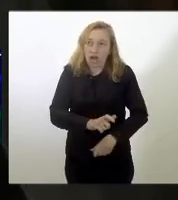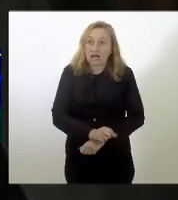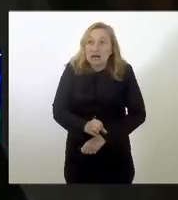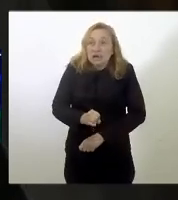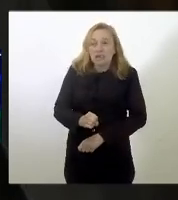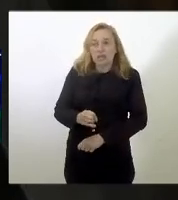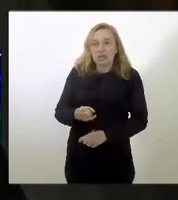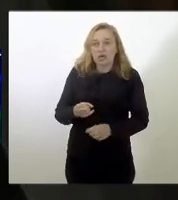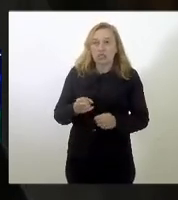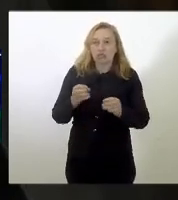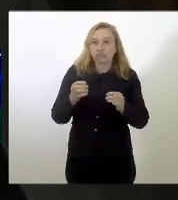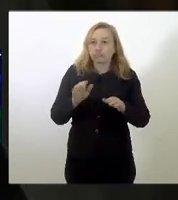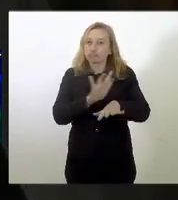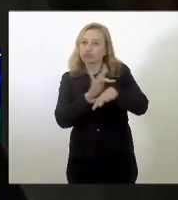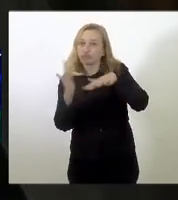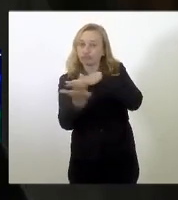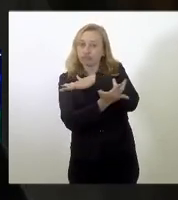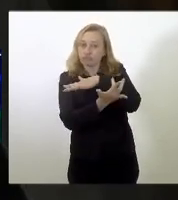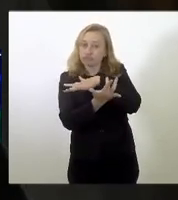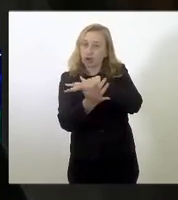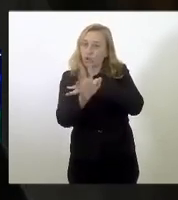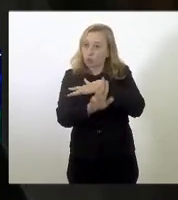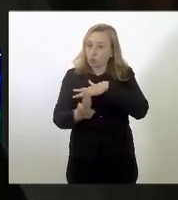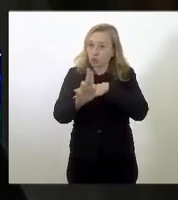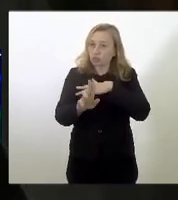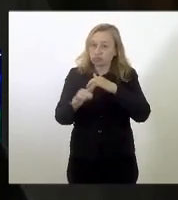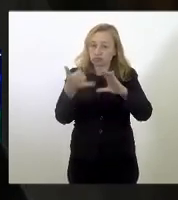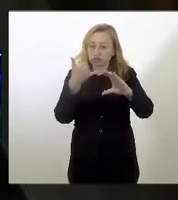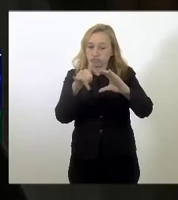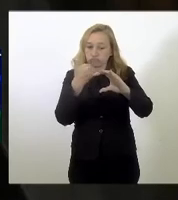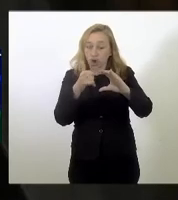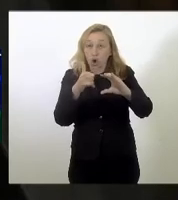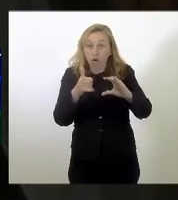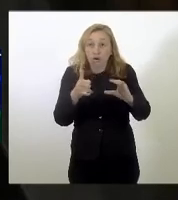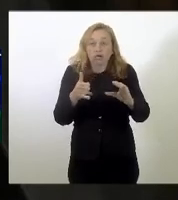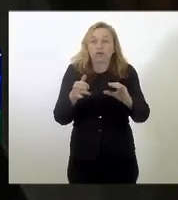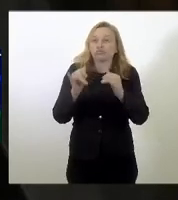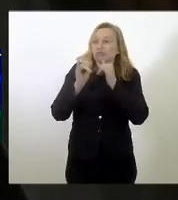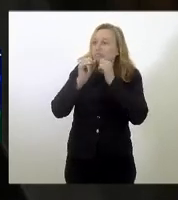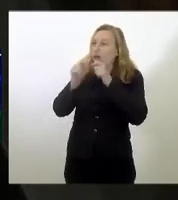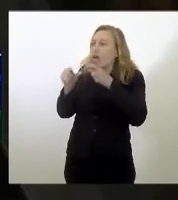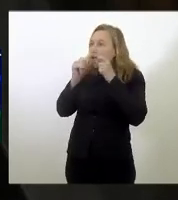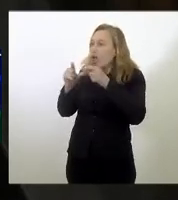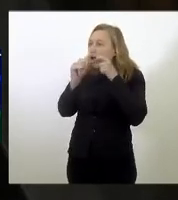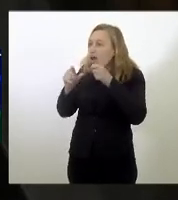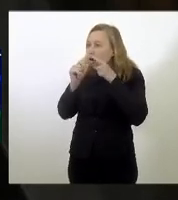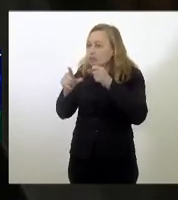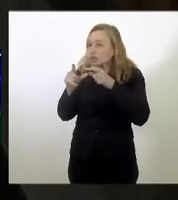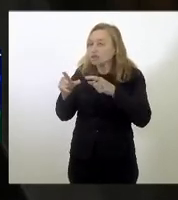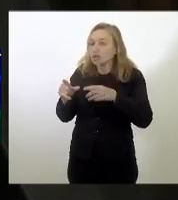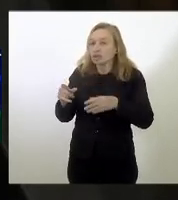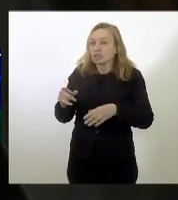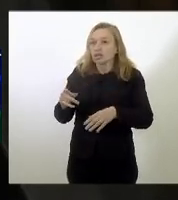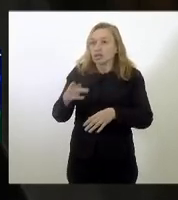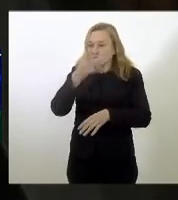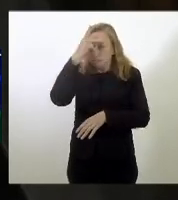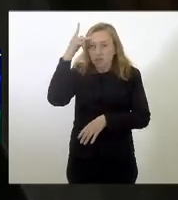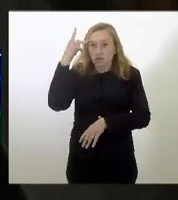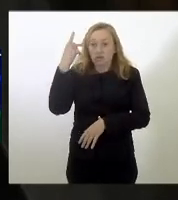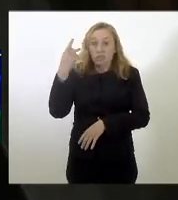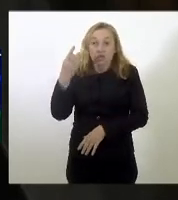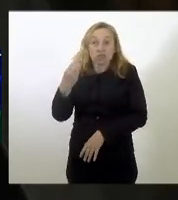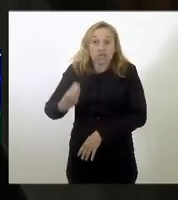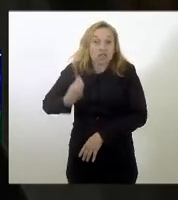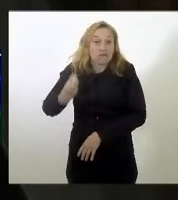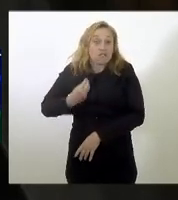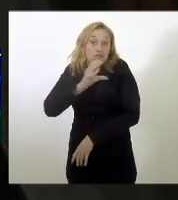minhas redes sociais e meu WhatsApp, o que eu tenho de reclamação dos campistas em relação à saúde